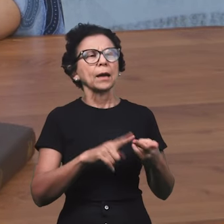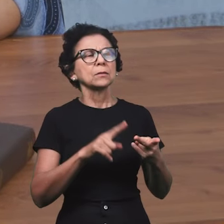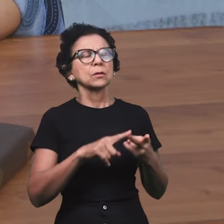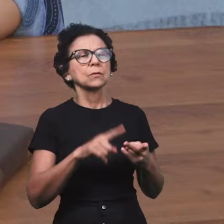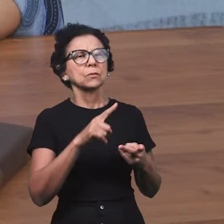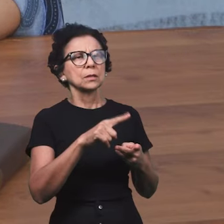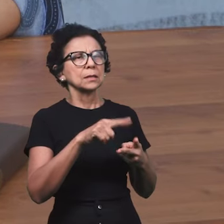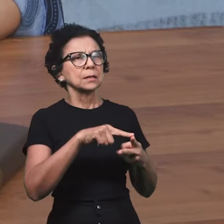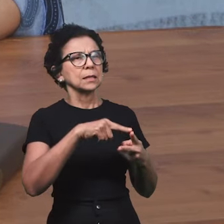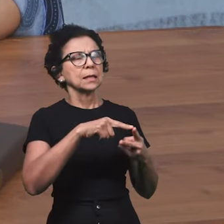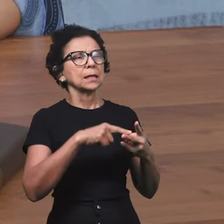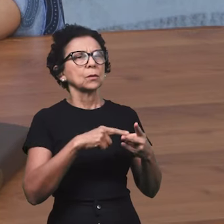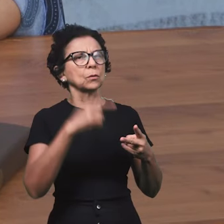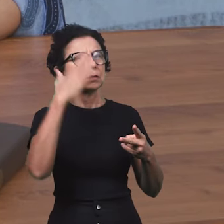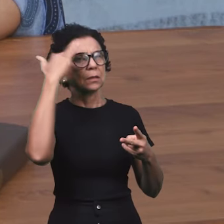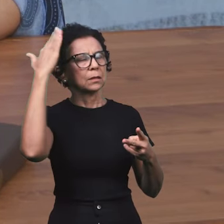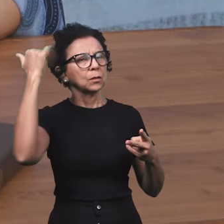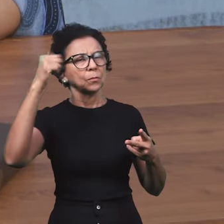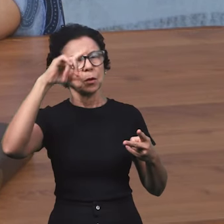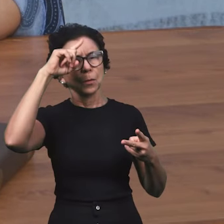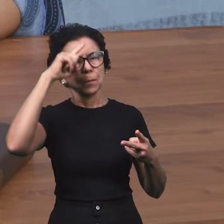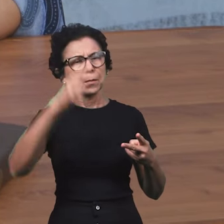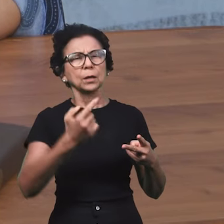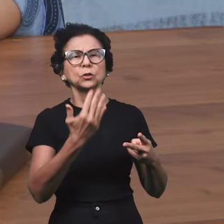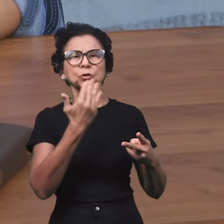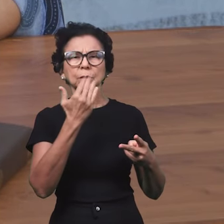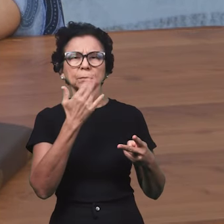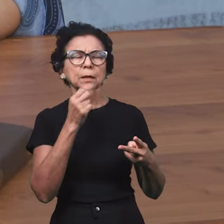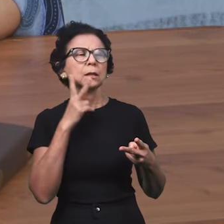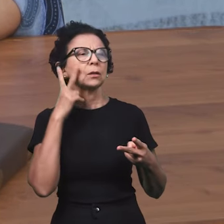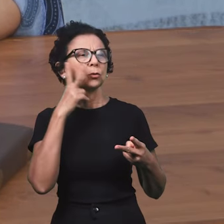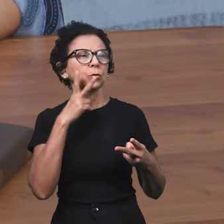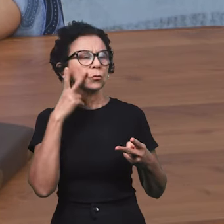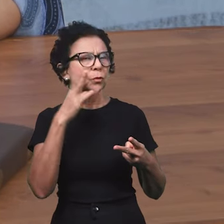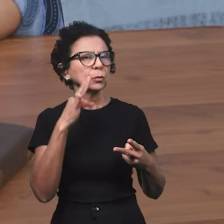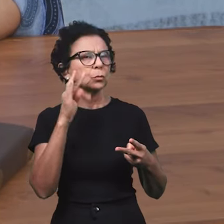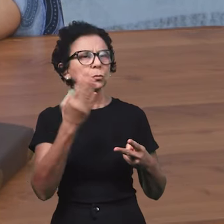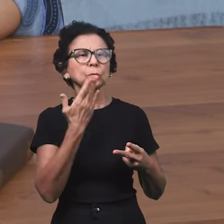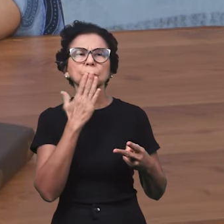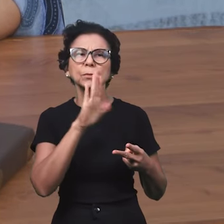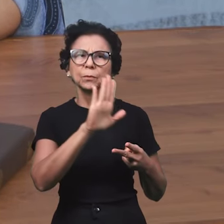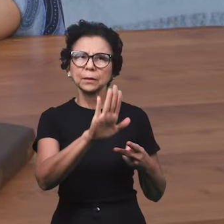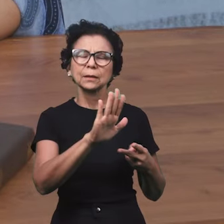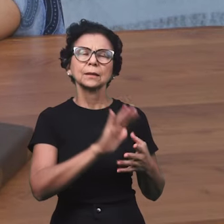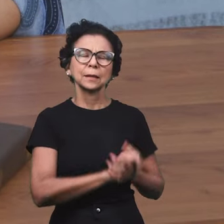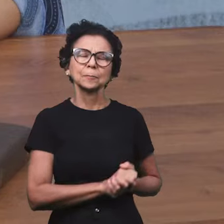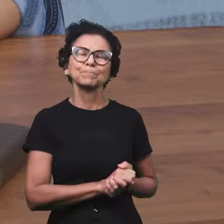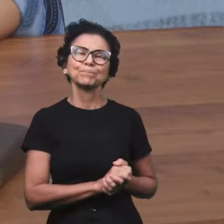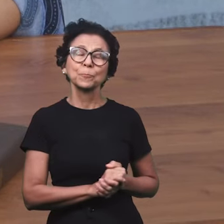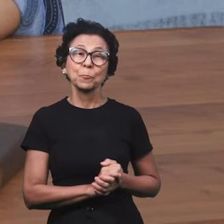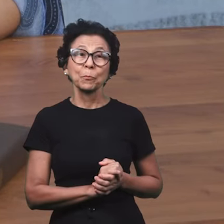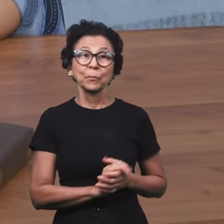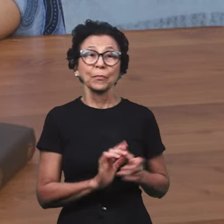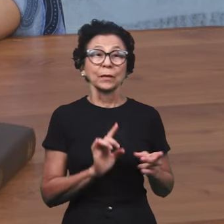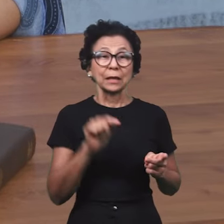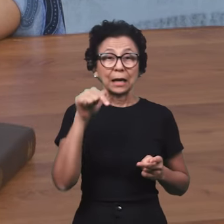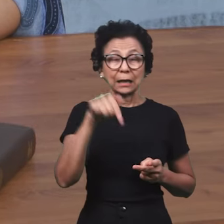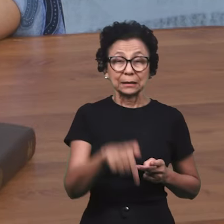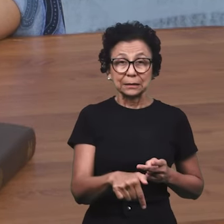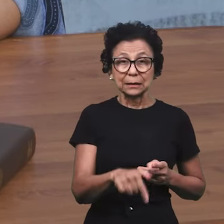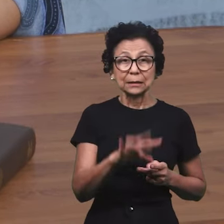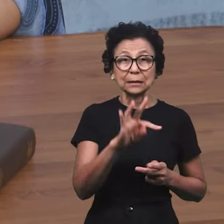azeite e o vinho de que falou. E nós cortaremos tanta madeira no